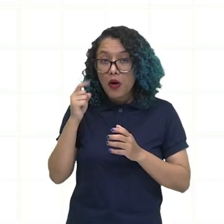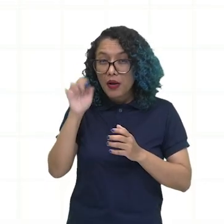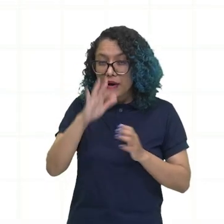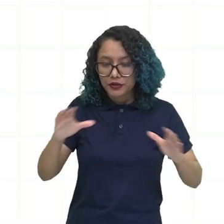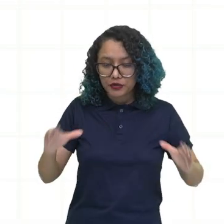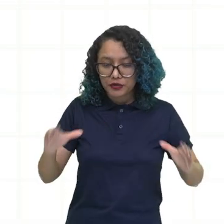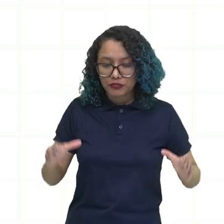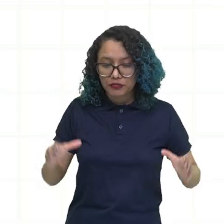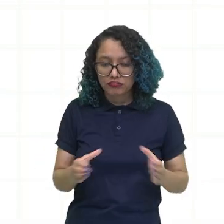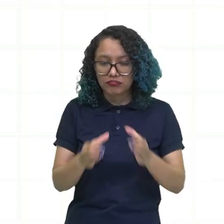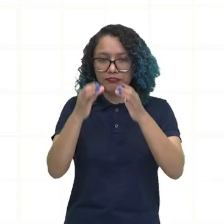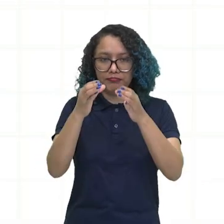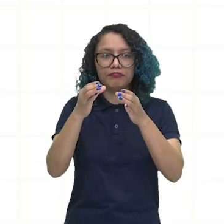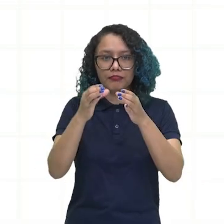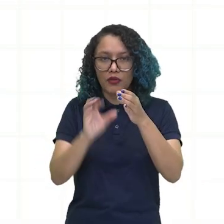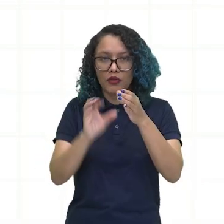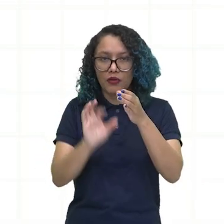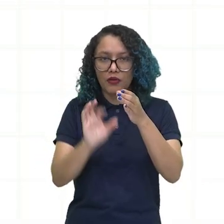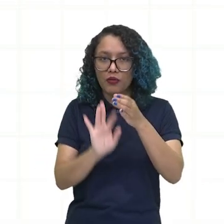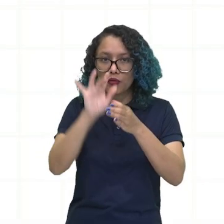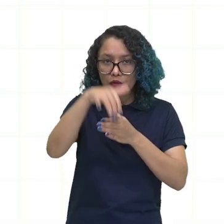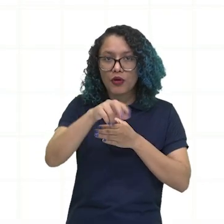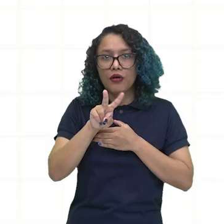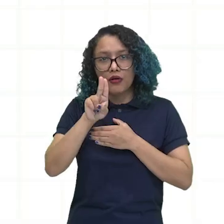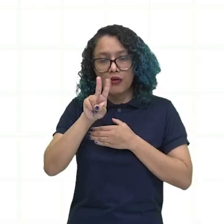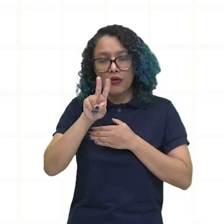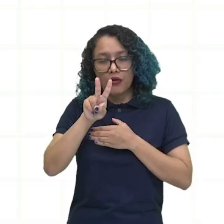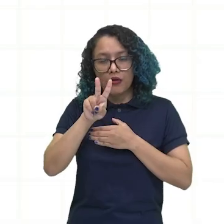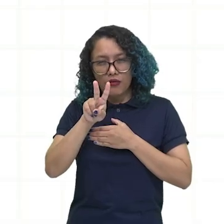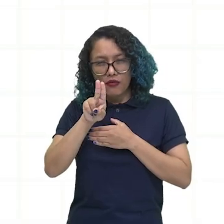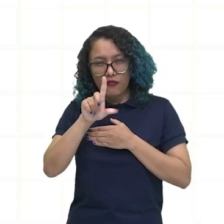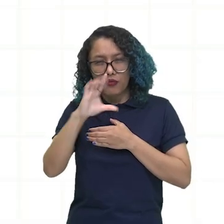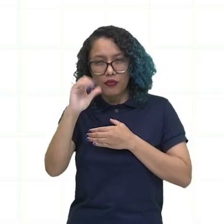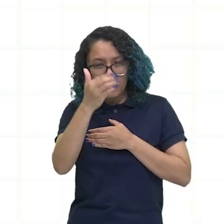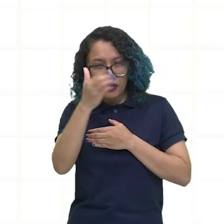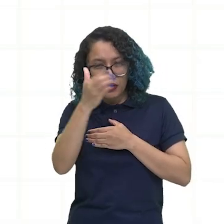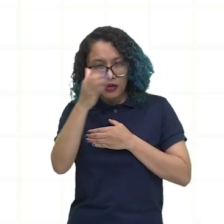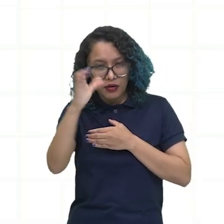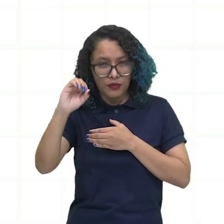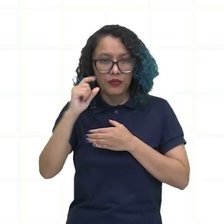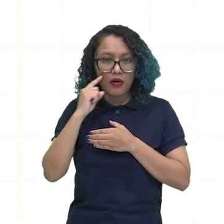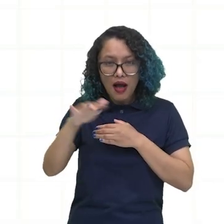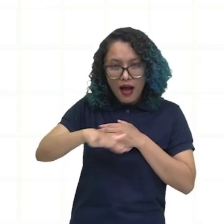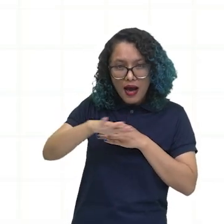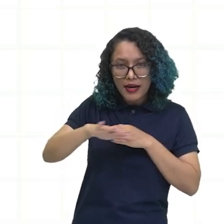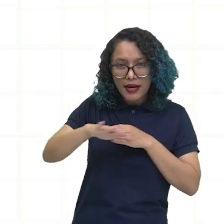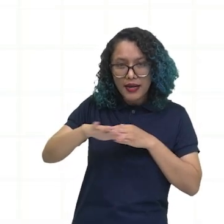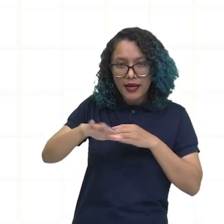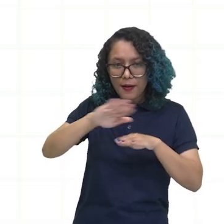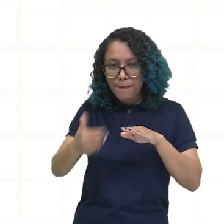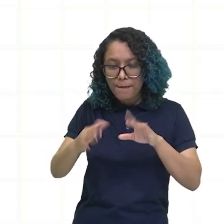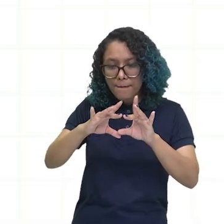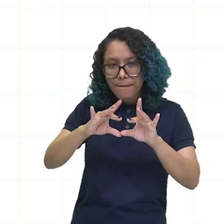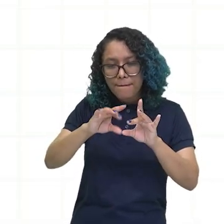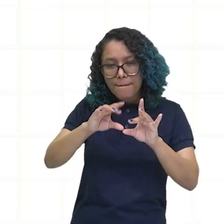vulcão, certo? Então, nós temos aqui, ó, o manto, né? Aqui nós temos